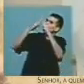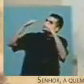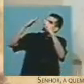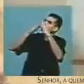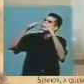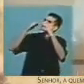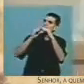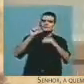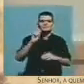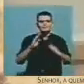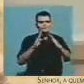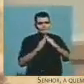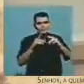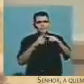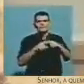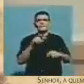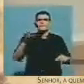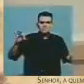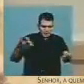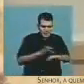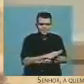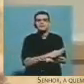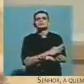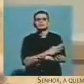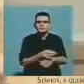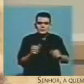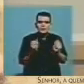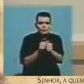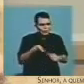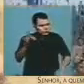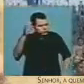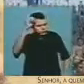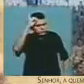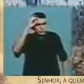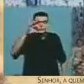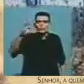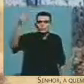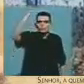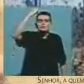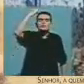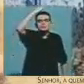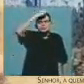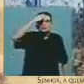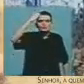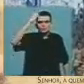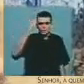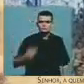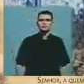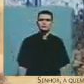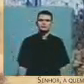de que ela seja plenificada com os dons e os carismas do Espírito Santo.